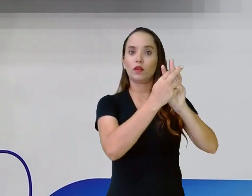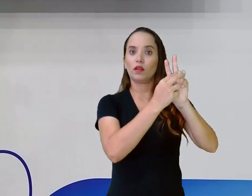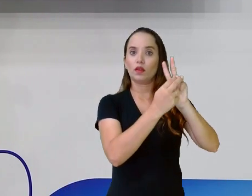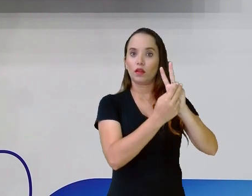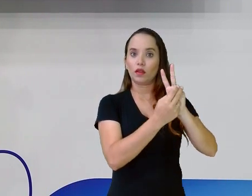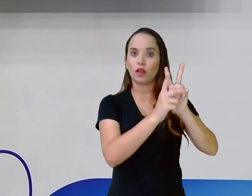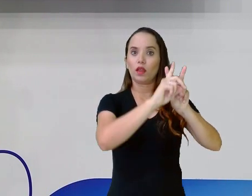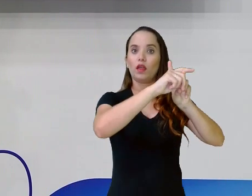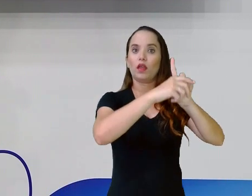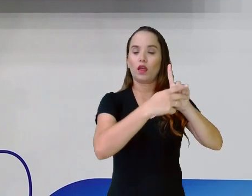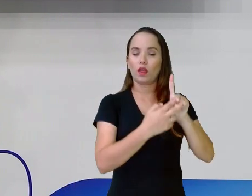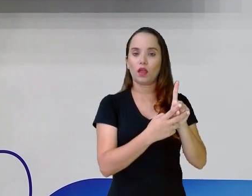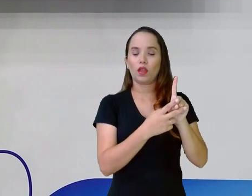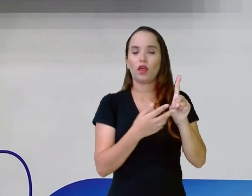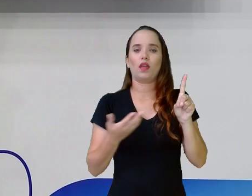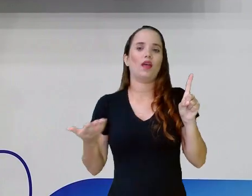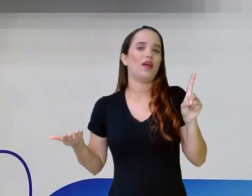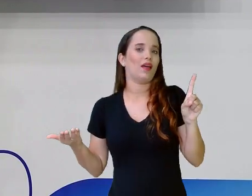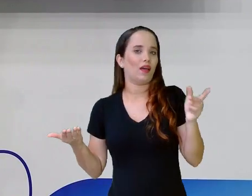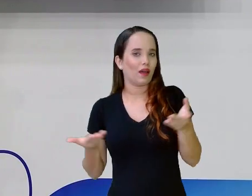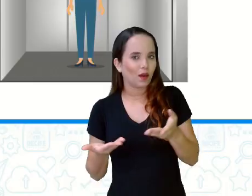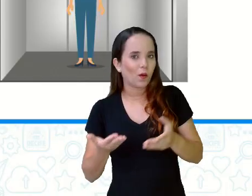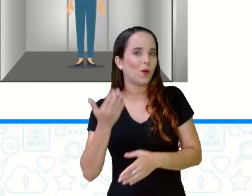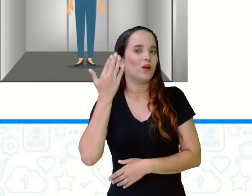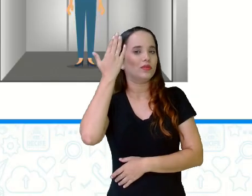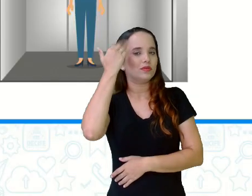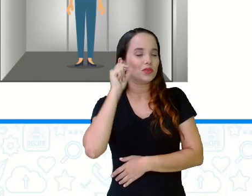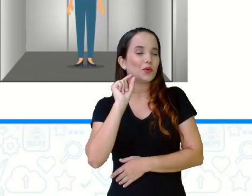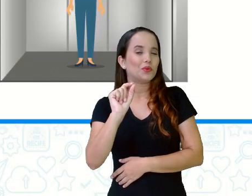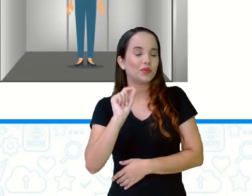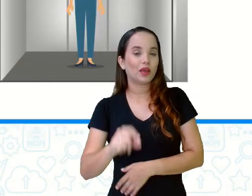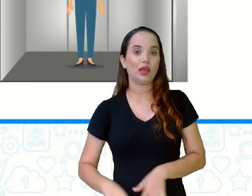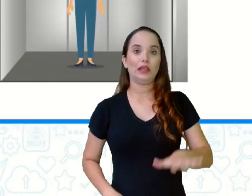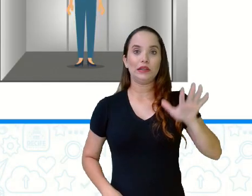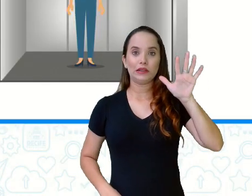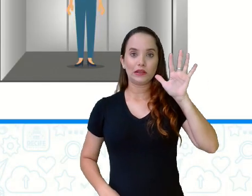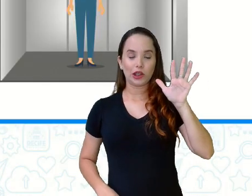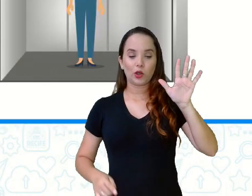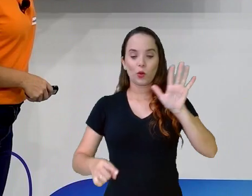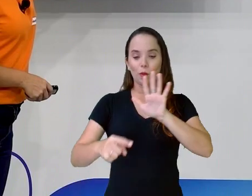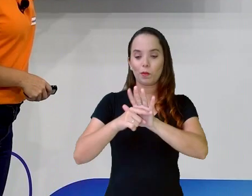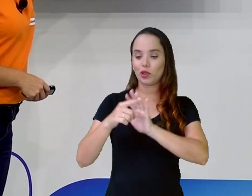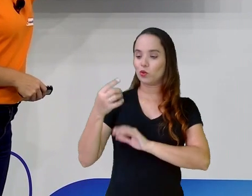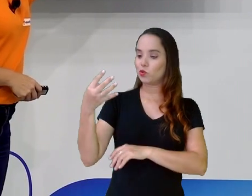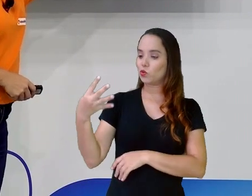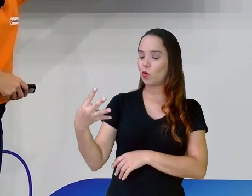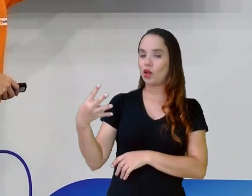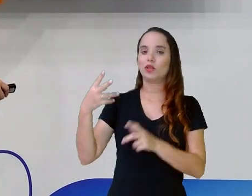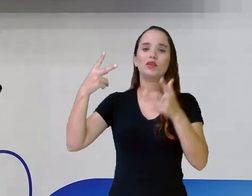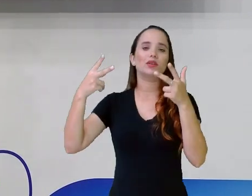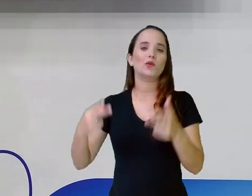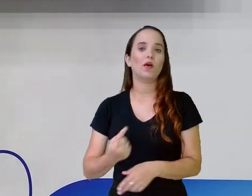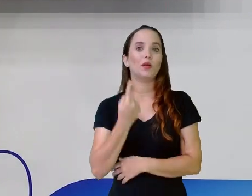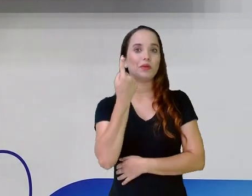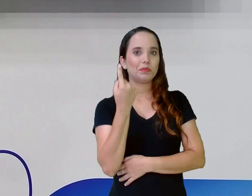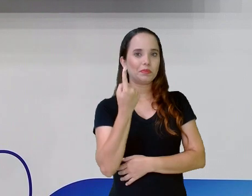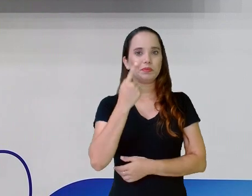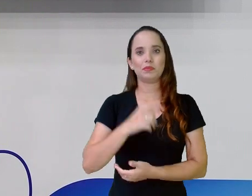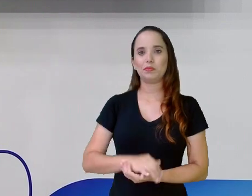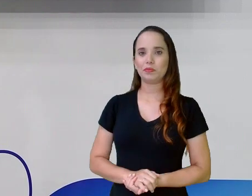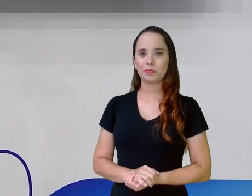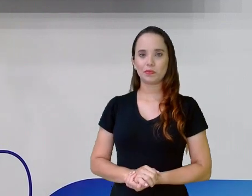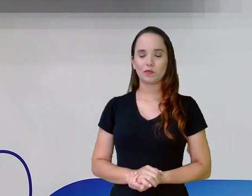4. Então, eu posso dizer que 5 menos 4 é a mesma coisa que 1. Saíram